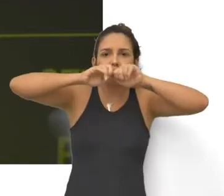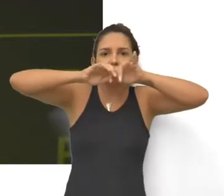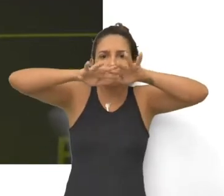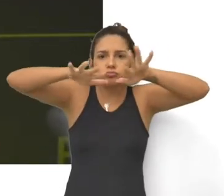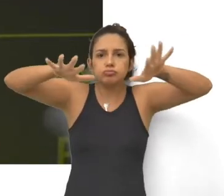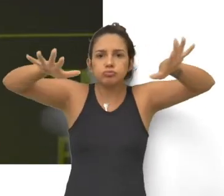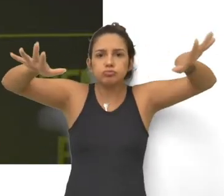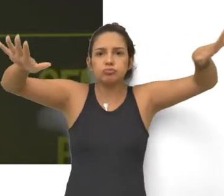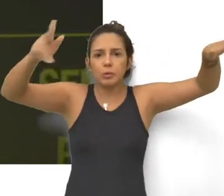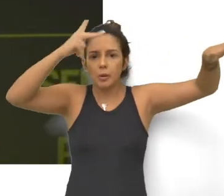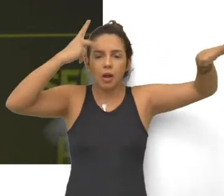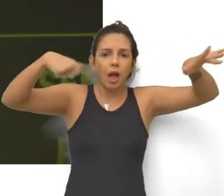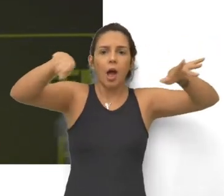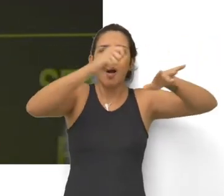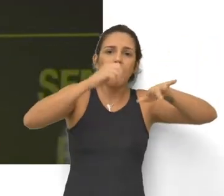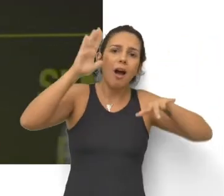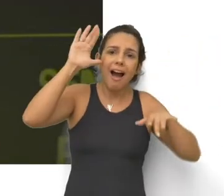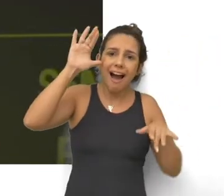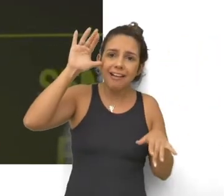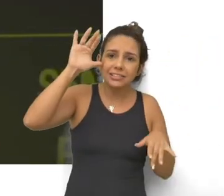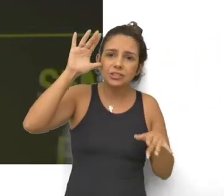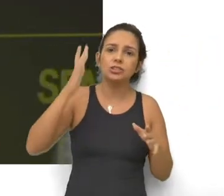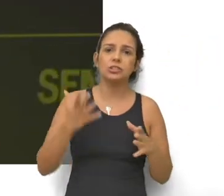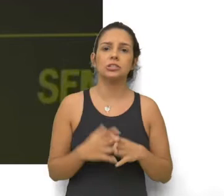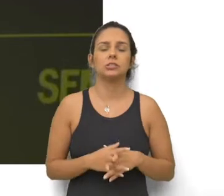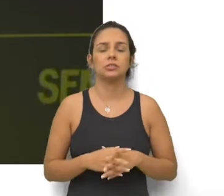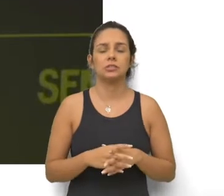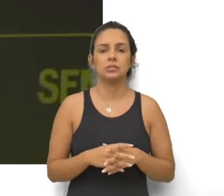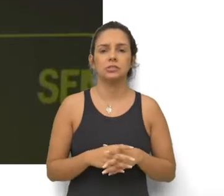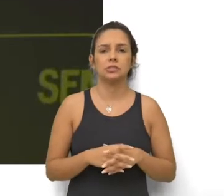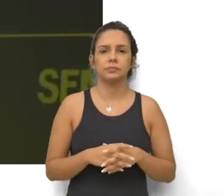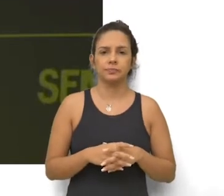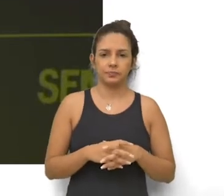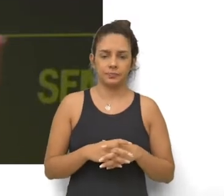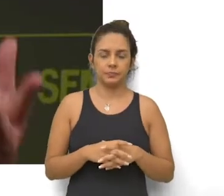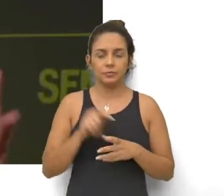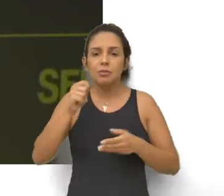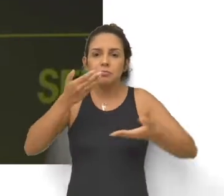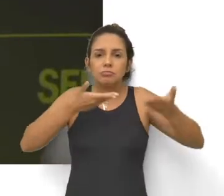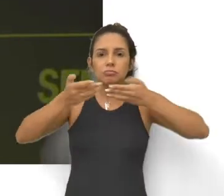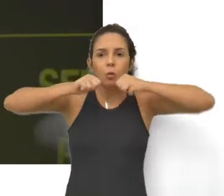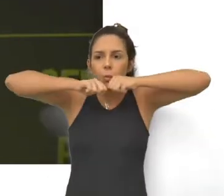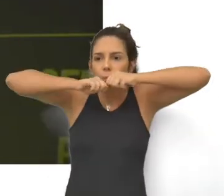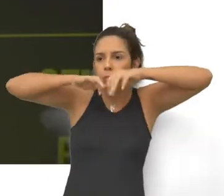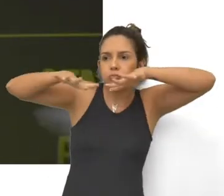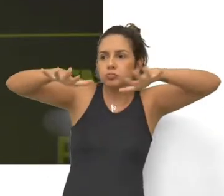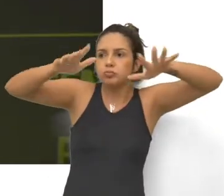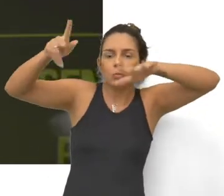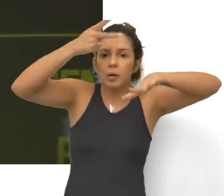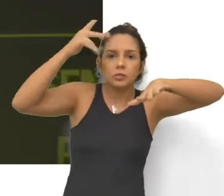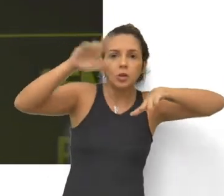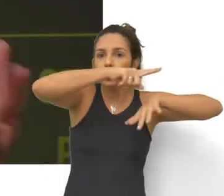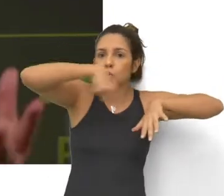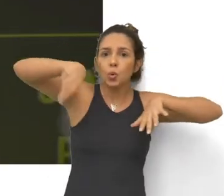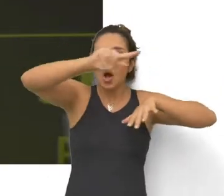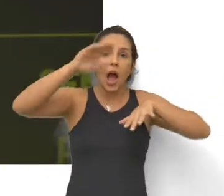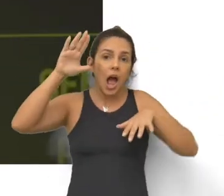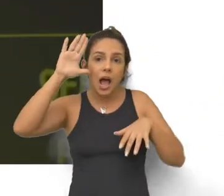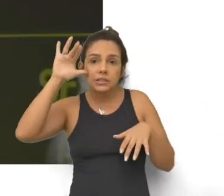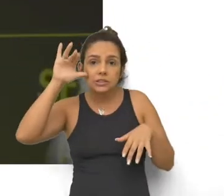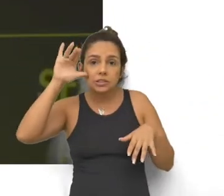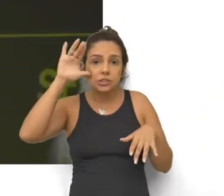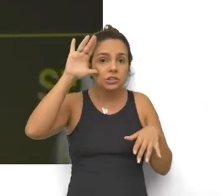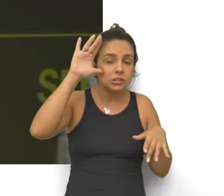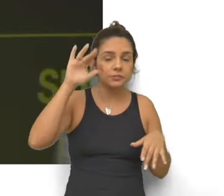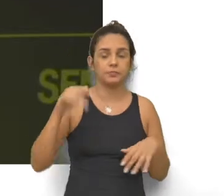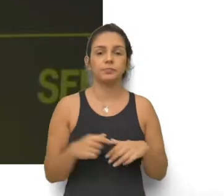os recursos que o digital permite, que é essa sinergia, né? Isso que a gente pode chamar de sinergia.